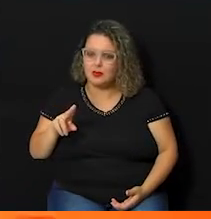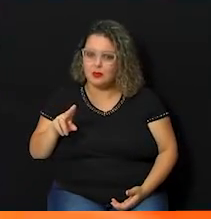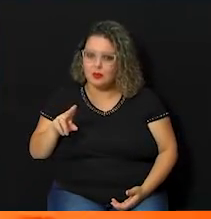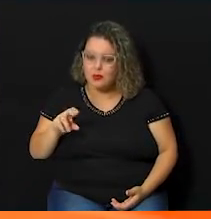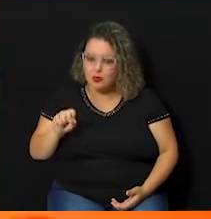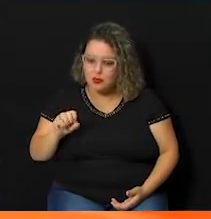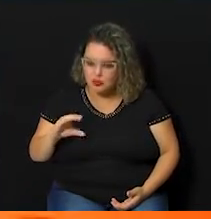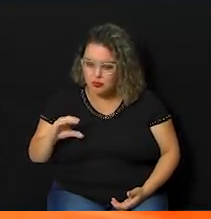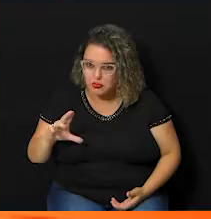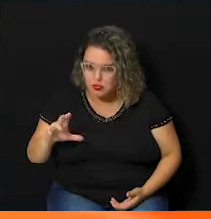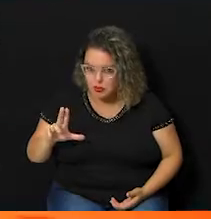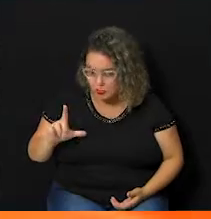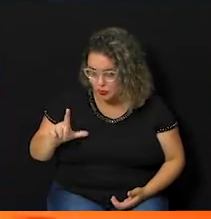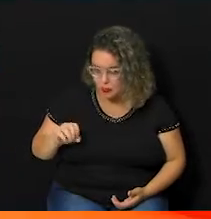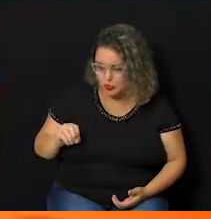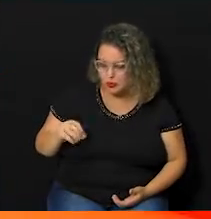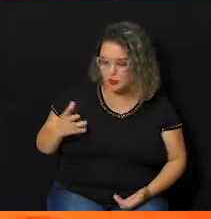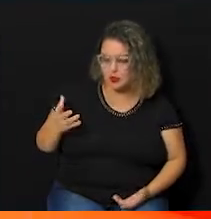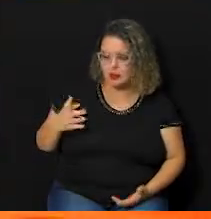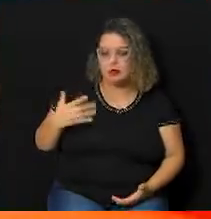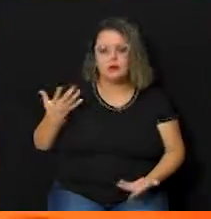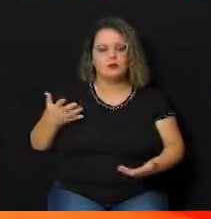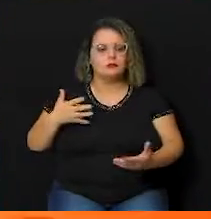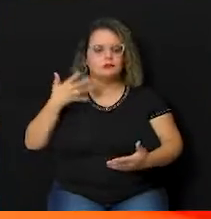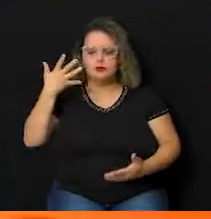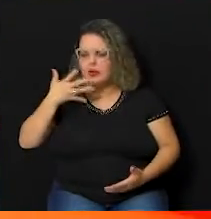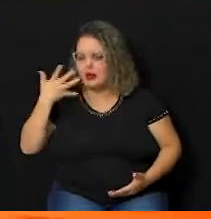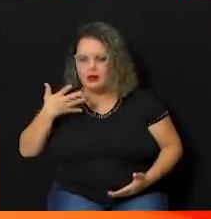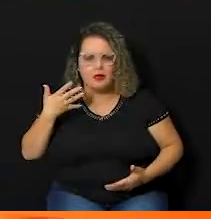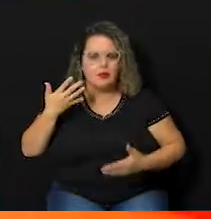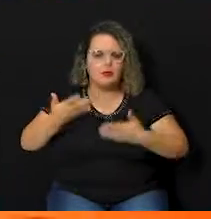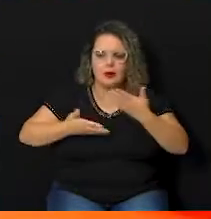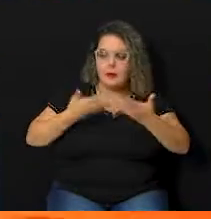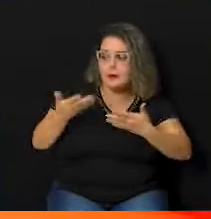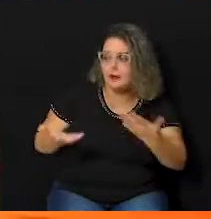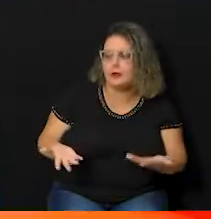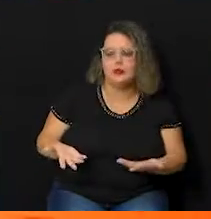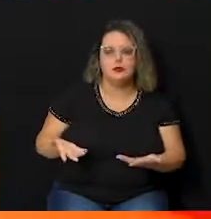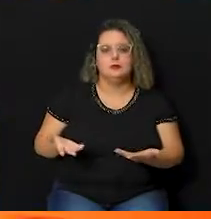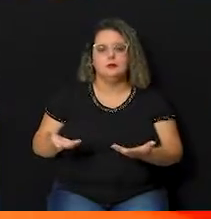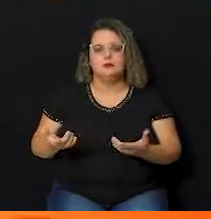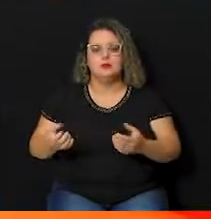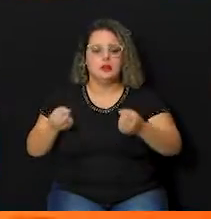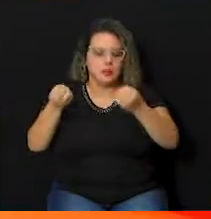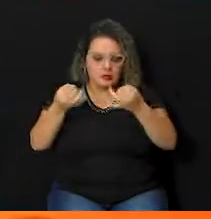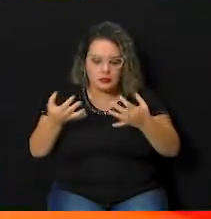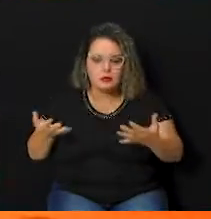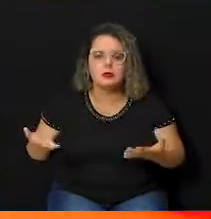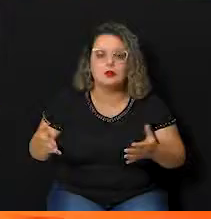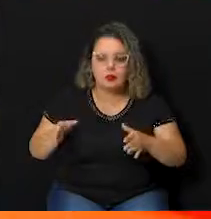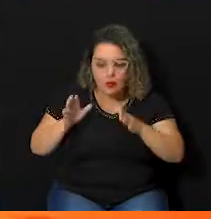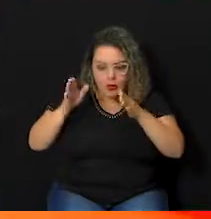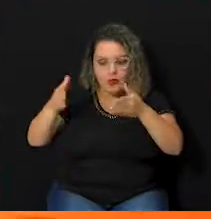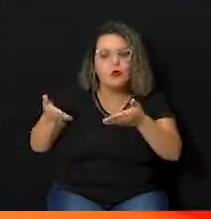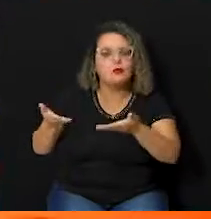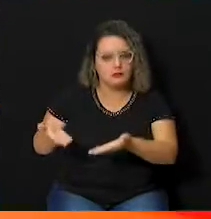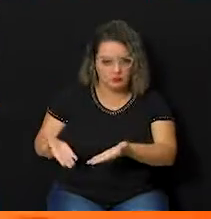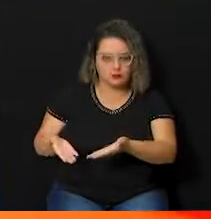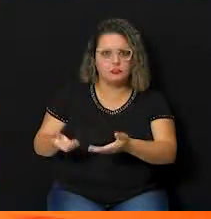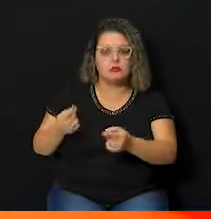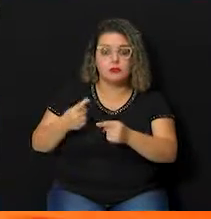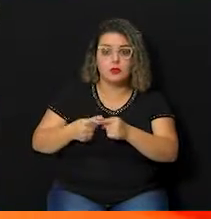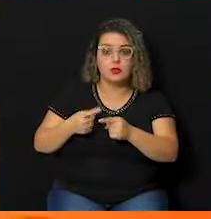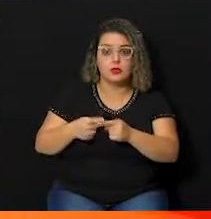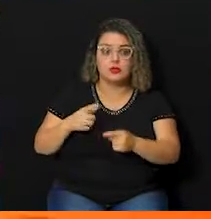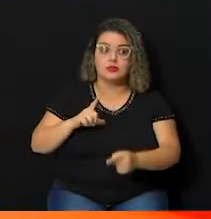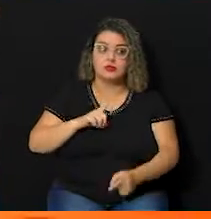um tour de quadrinhos muito grande, várias palestras e tal, e nunca era anunciado em sites que eram voltados para isso, porque o pessoal tinha